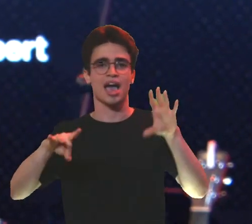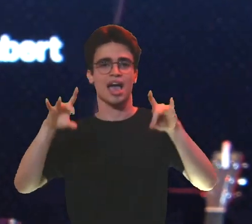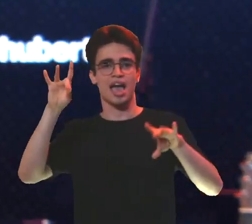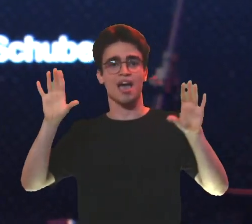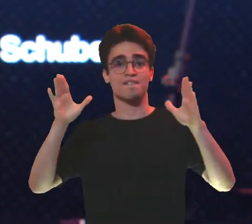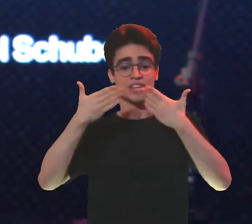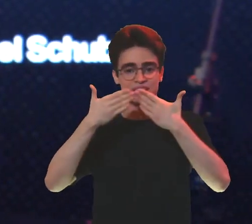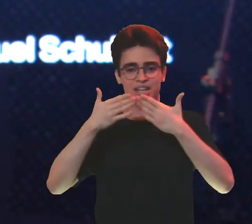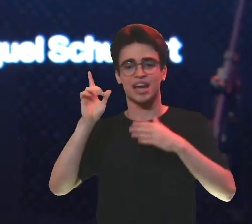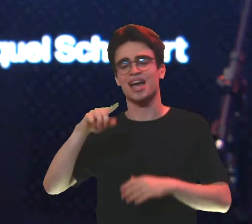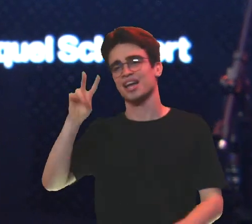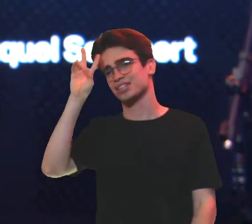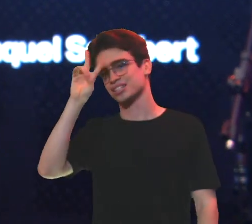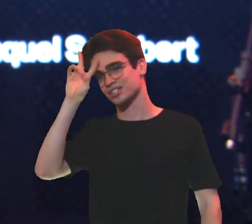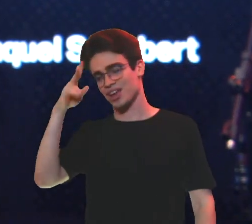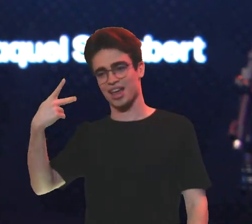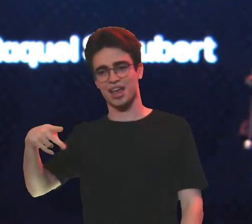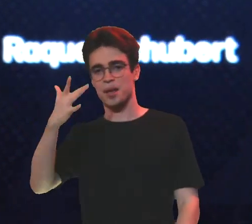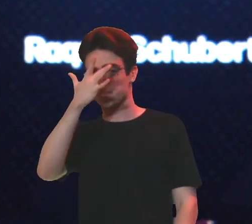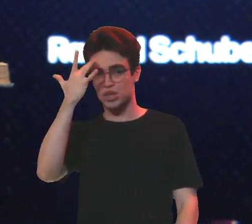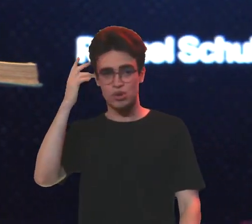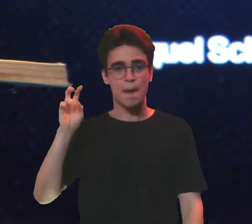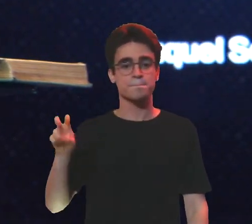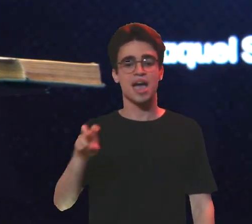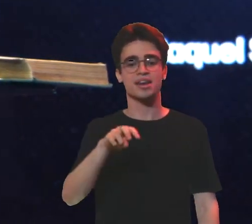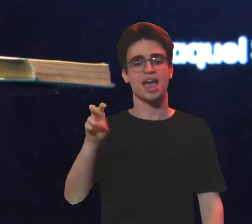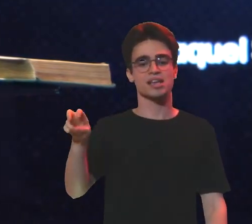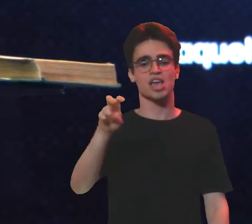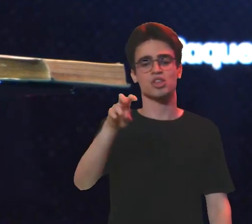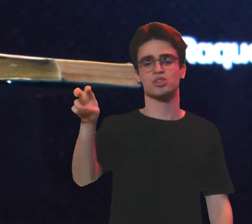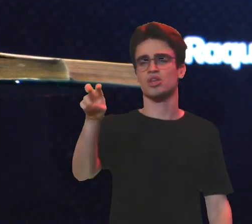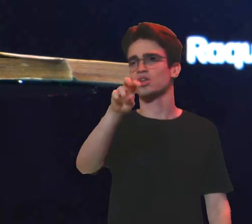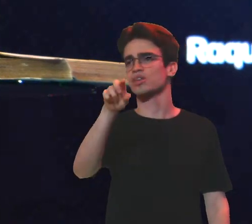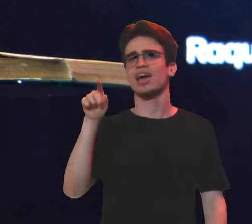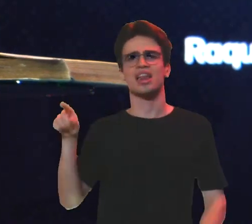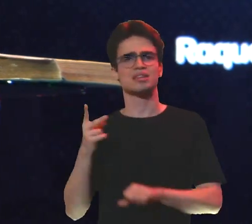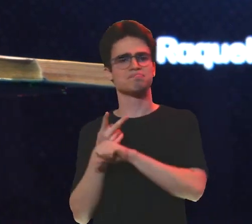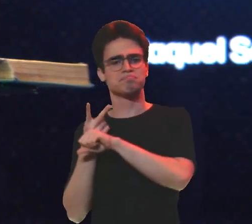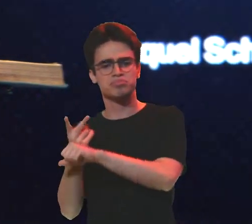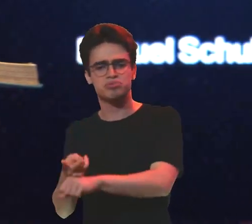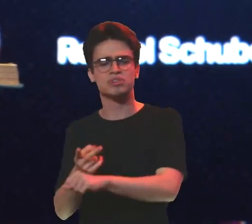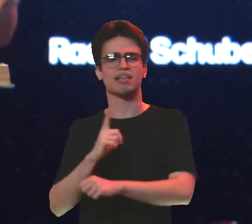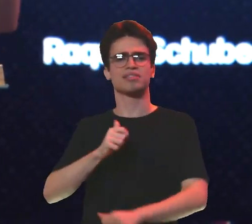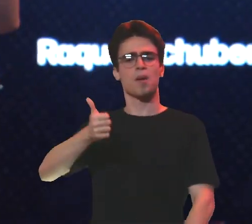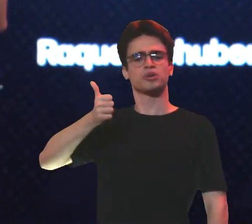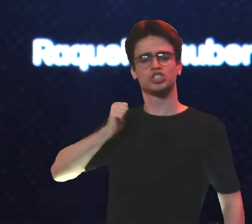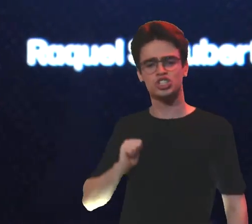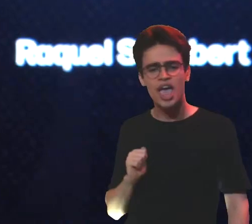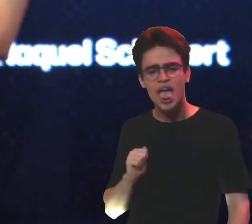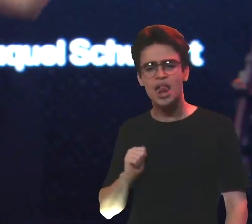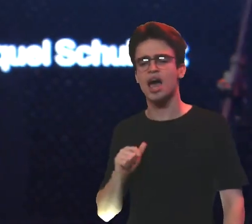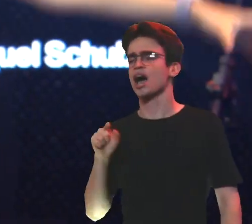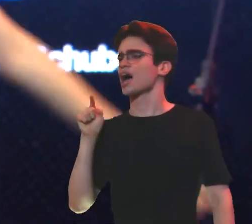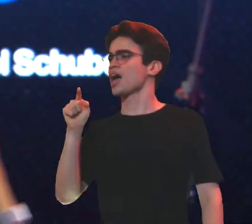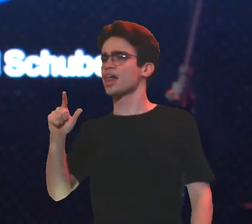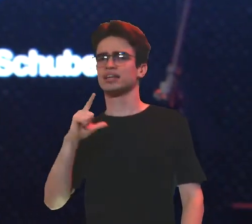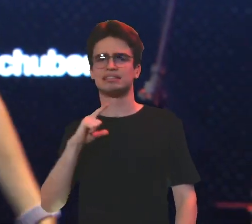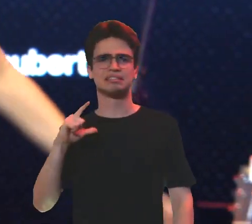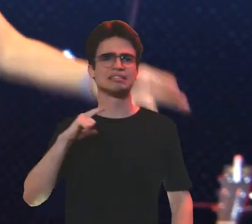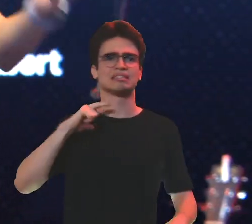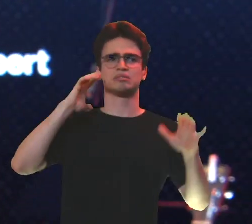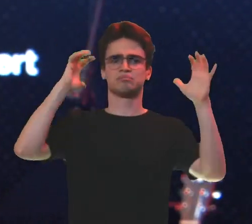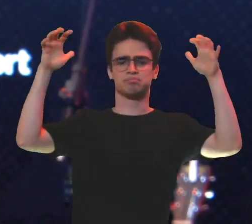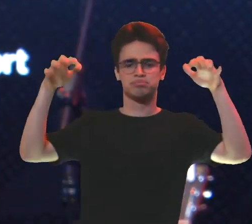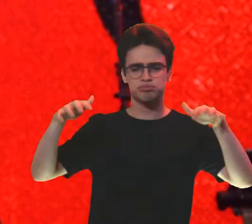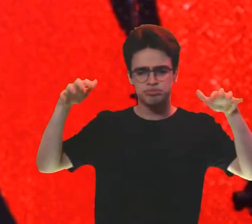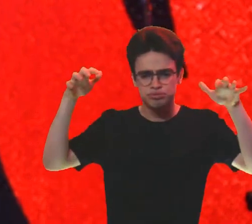a história do peregrino. E aí era uma pessoa que estava em busca de algo, e ele carregava uma mochila, e ele passava por